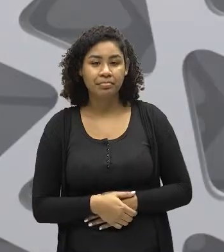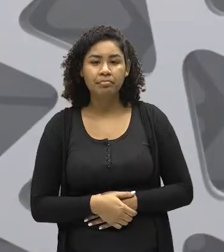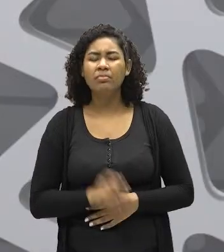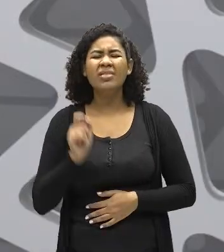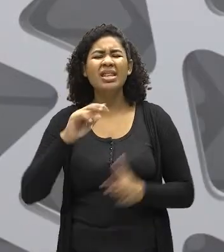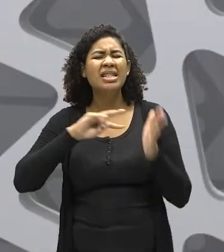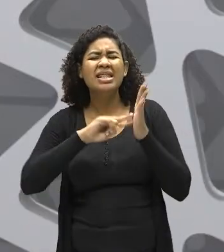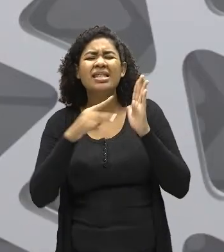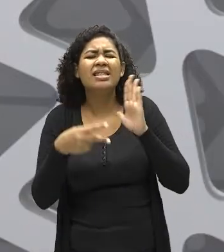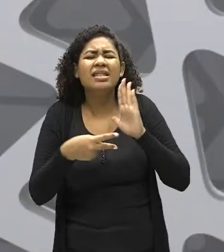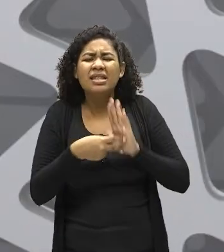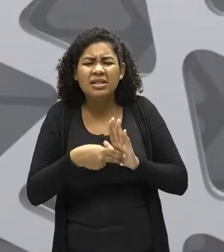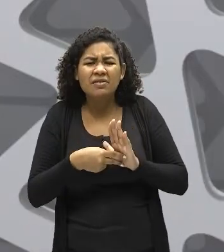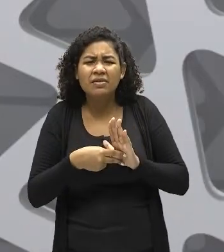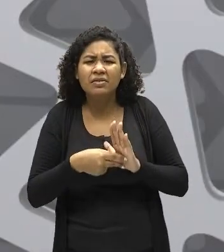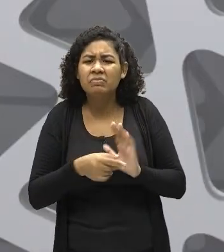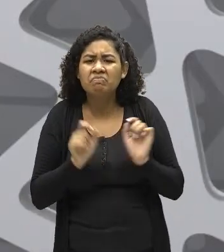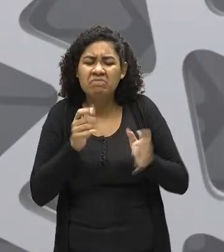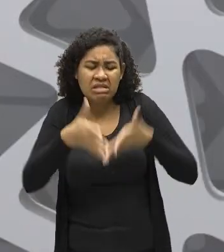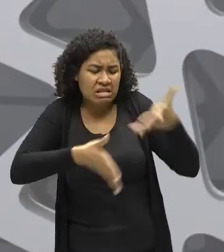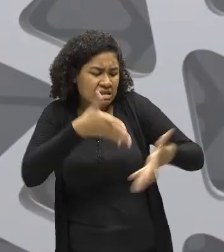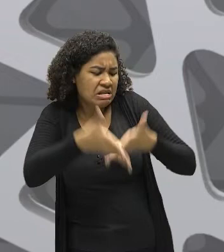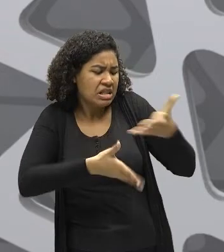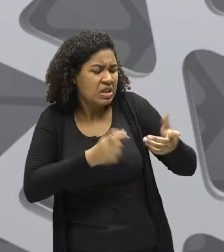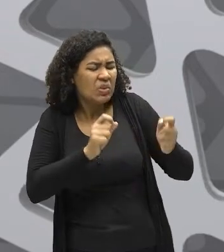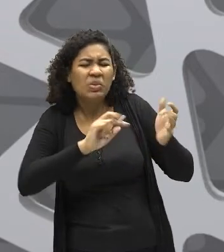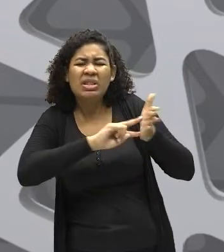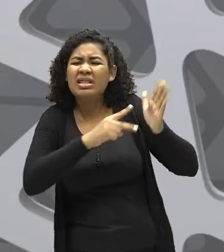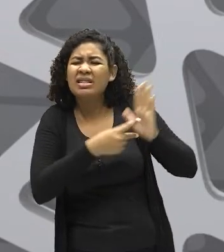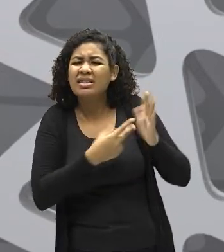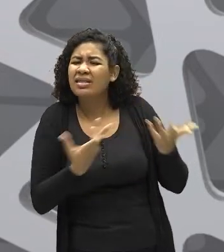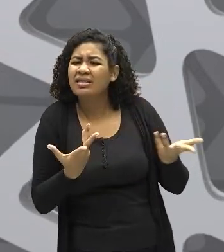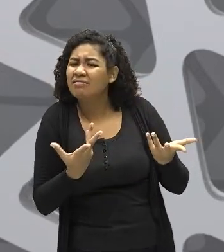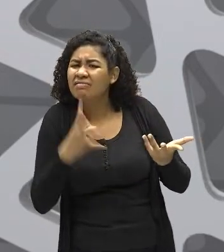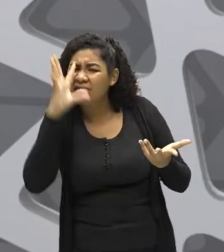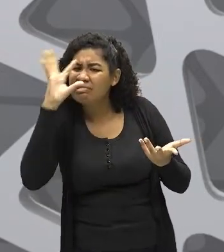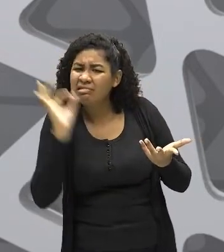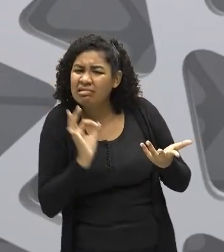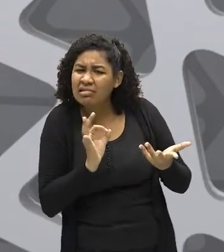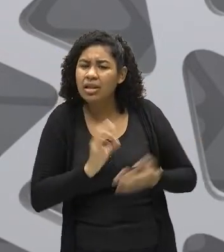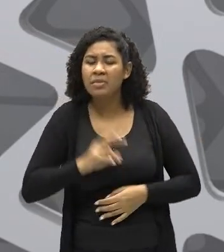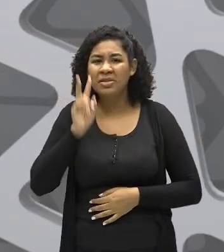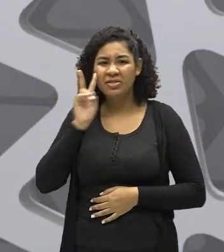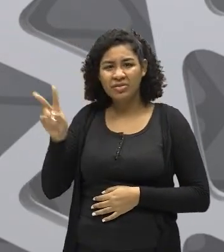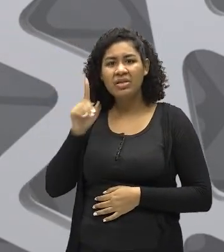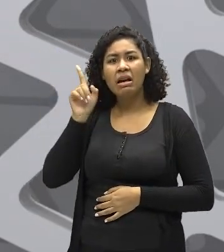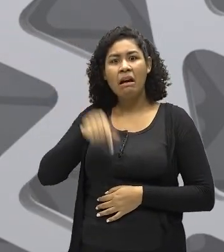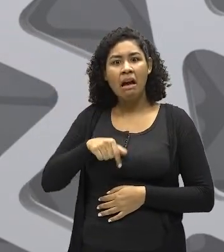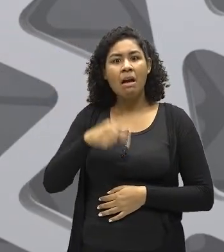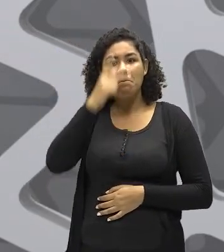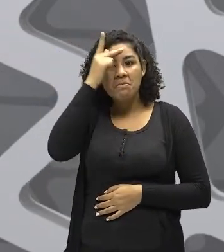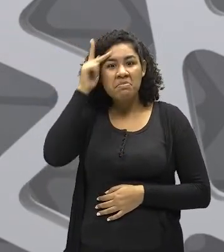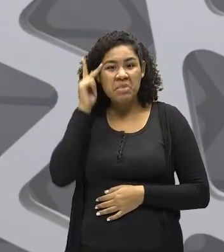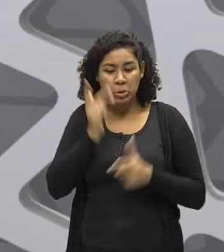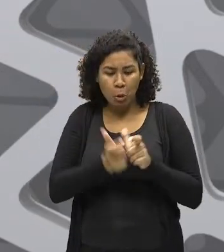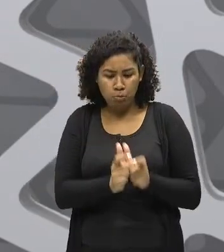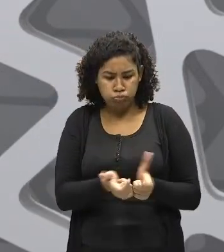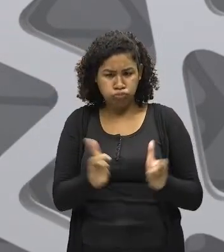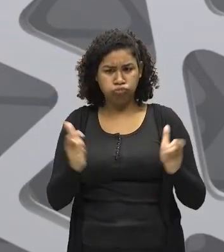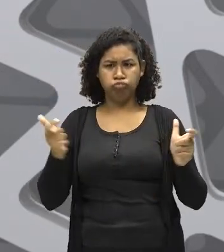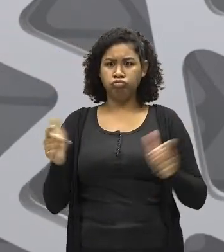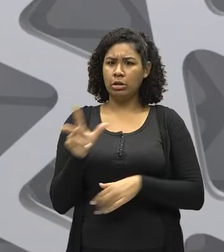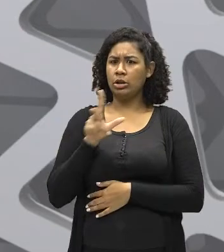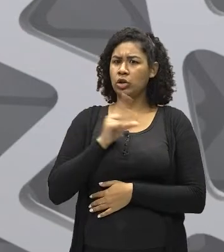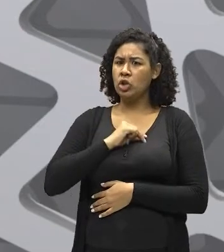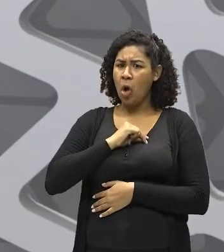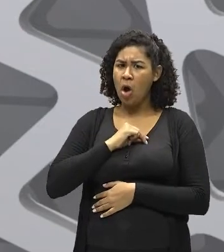quer dizer? Aí vocês vão dizer, poxa professora, mas é um monte de gente. Lembrem-se que todo